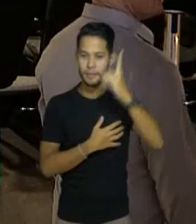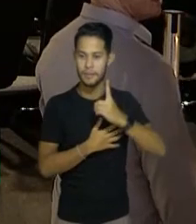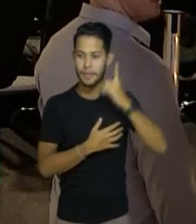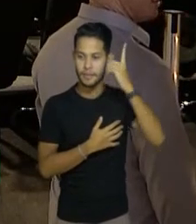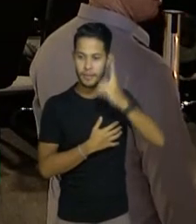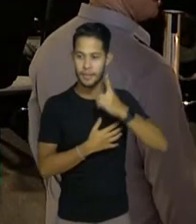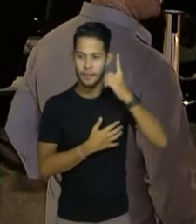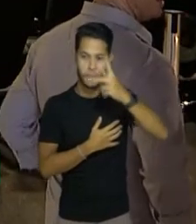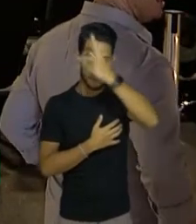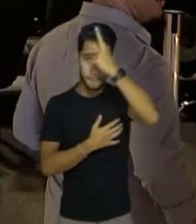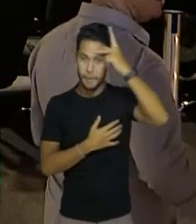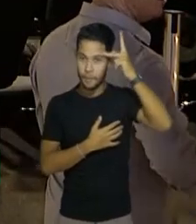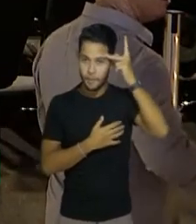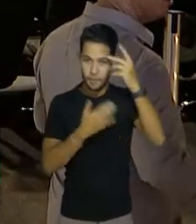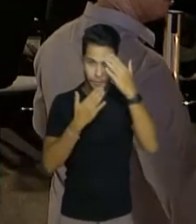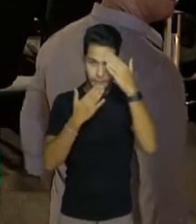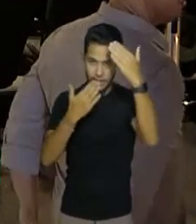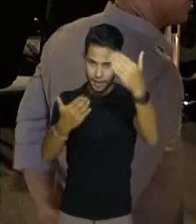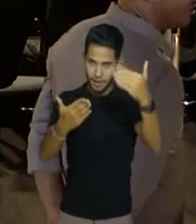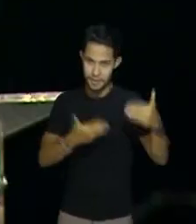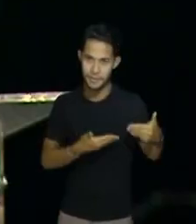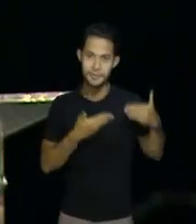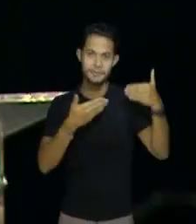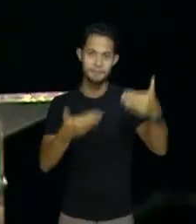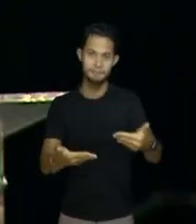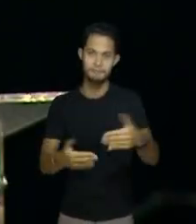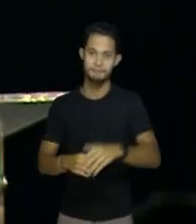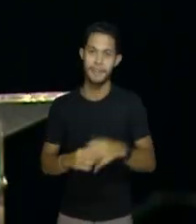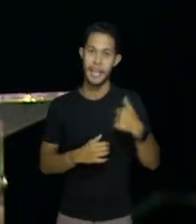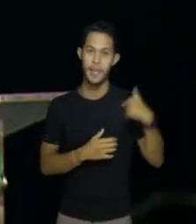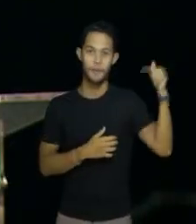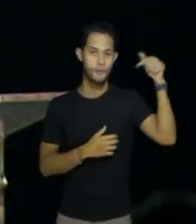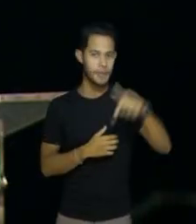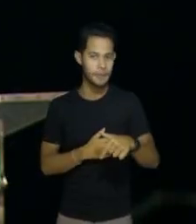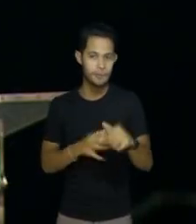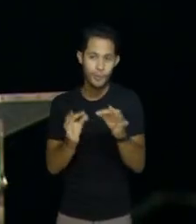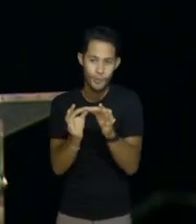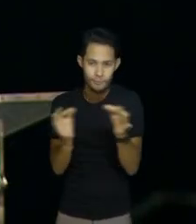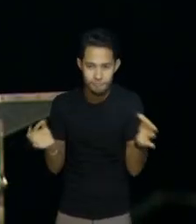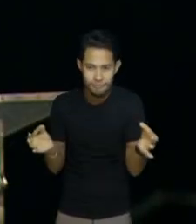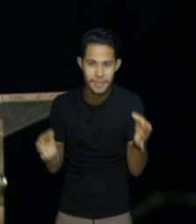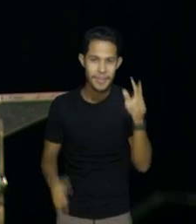convite, muito obrigado. Eu venho aqui humildemente contar um pouquinho da nossa história.